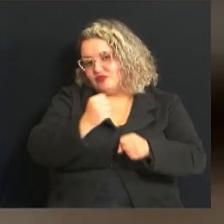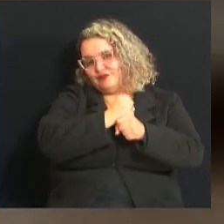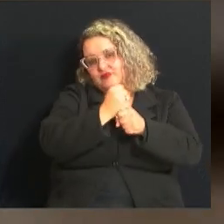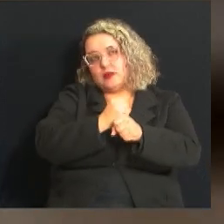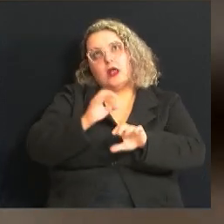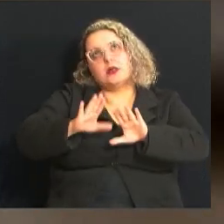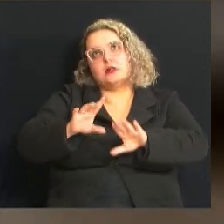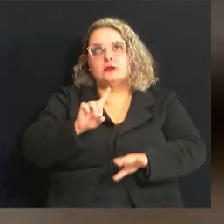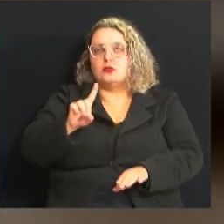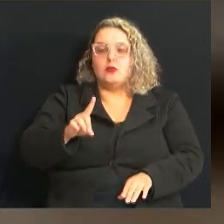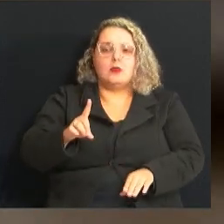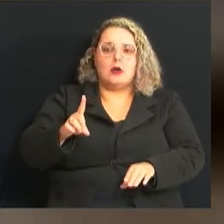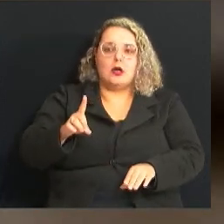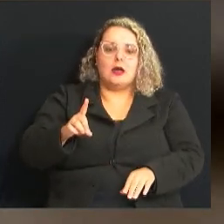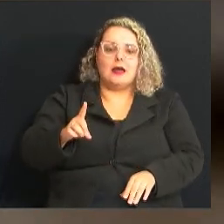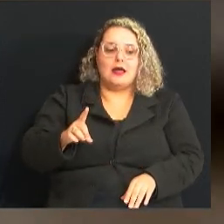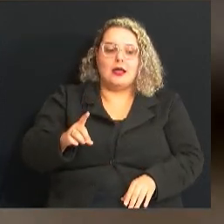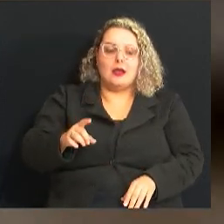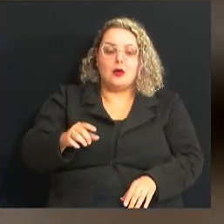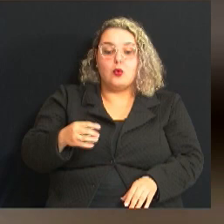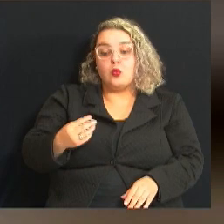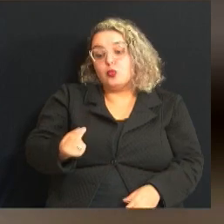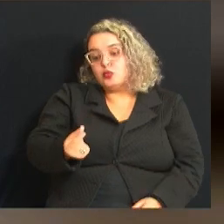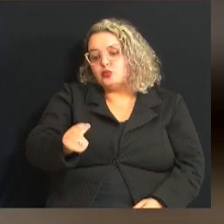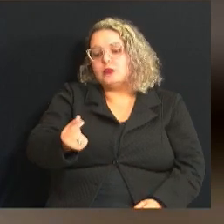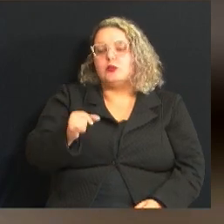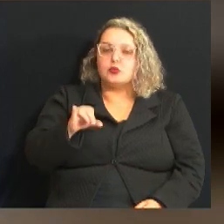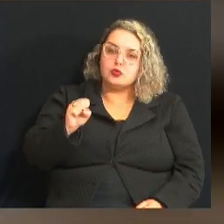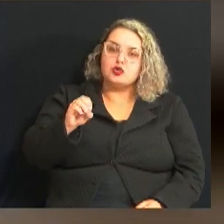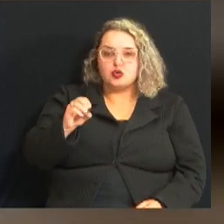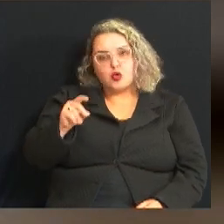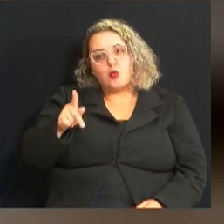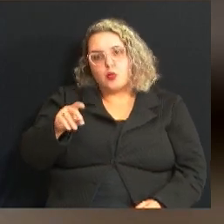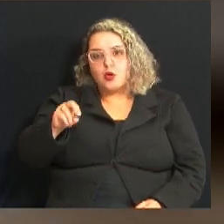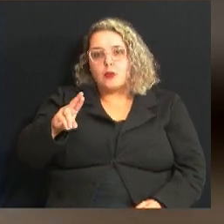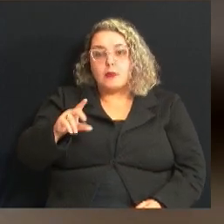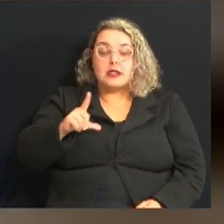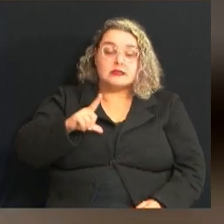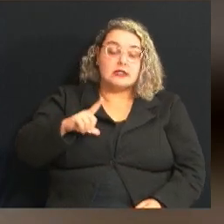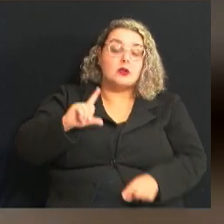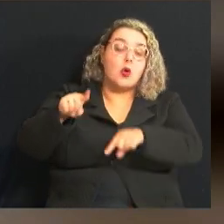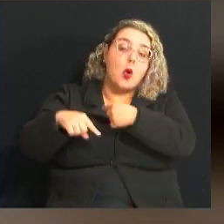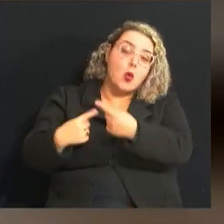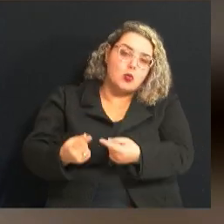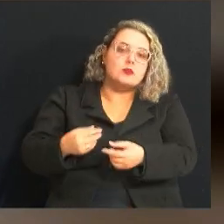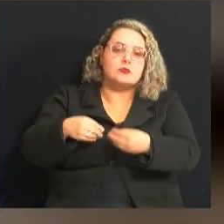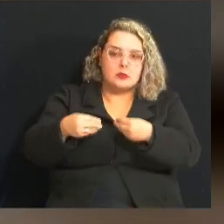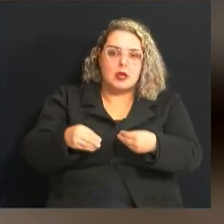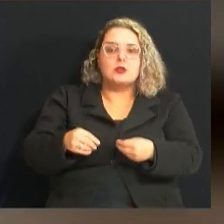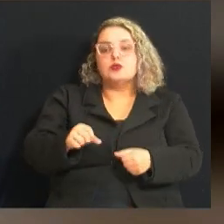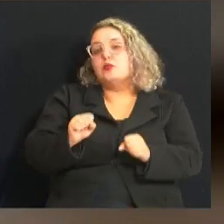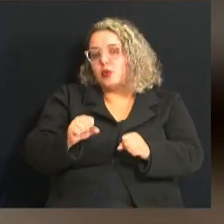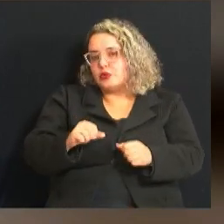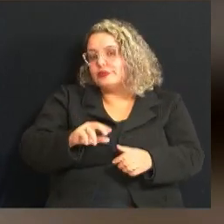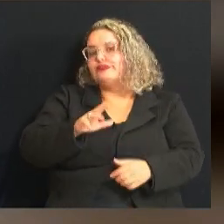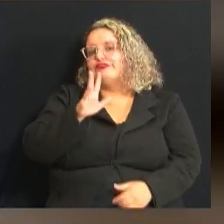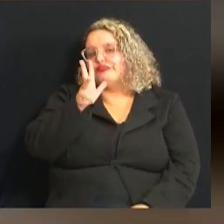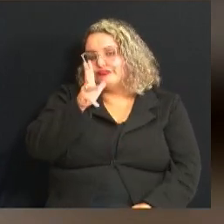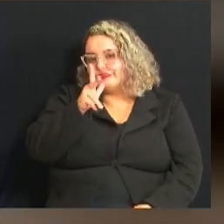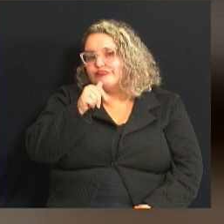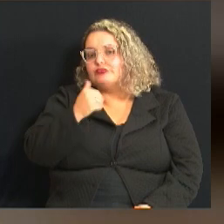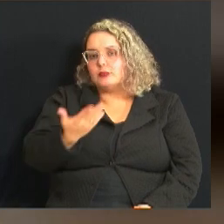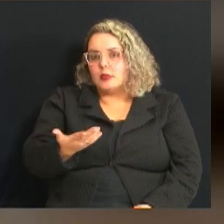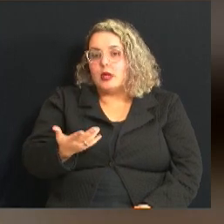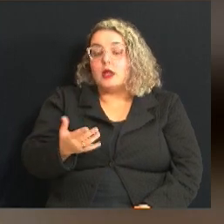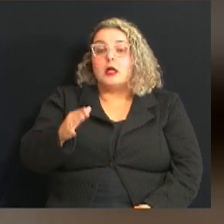que a gente conhece por isopor. E, obviamente, que a ciência se preocupa com essa questão e busca